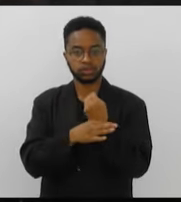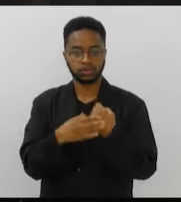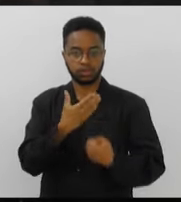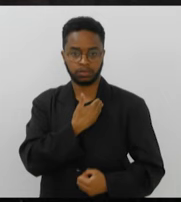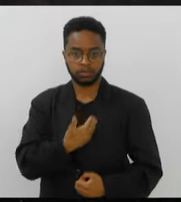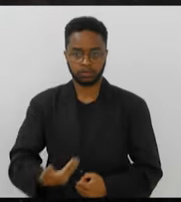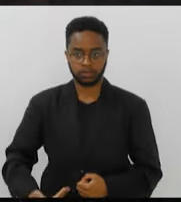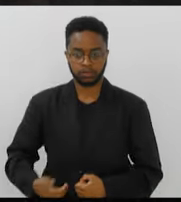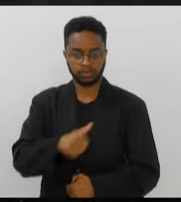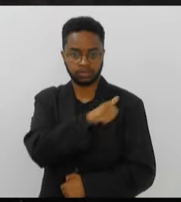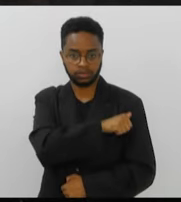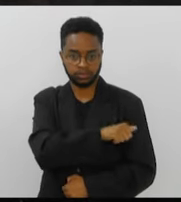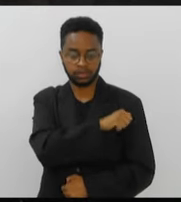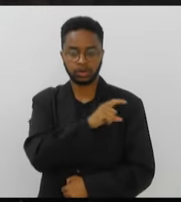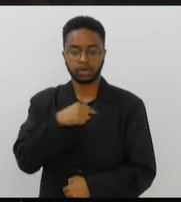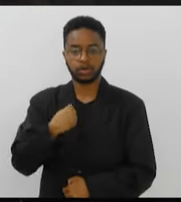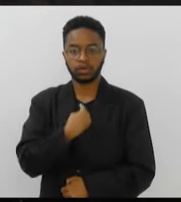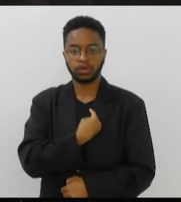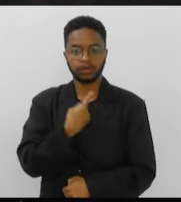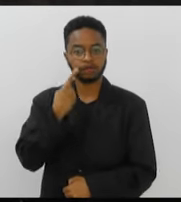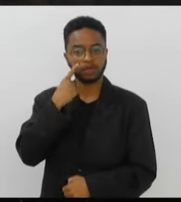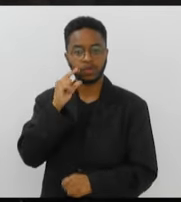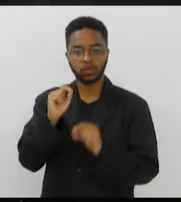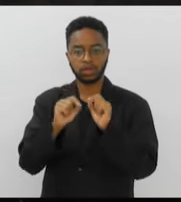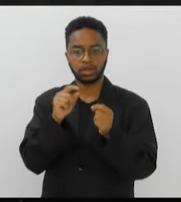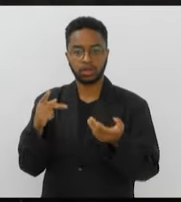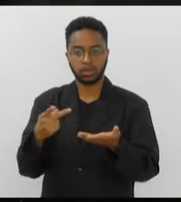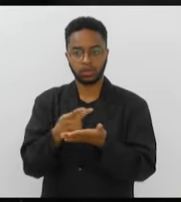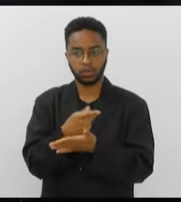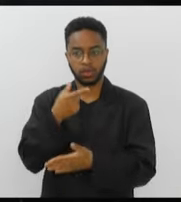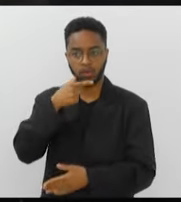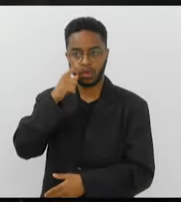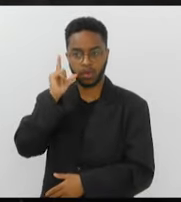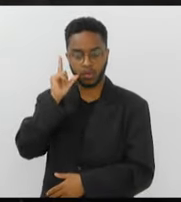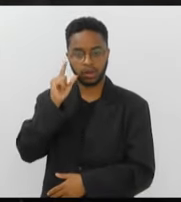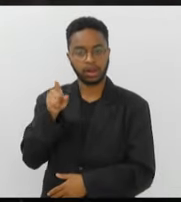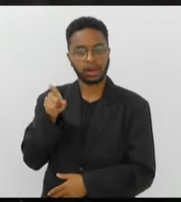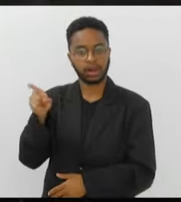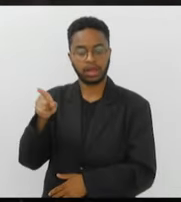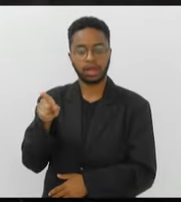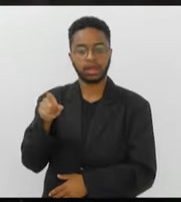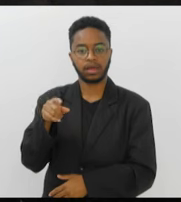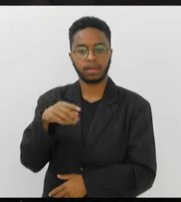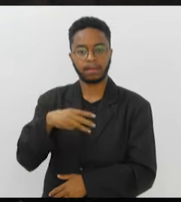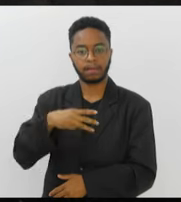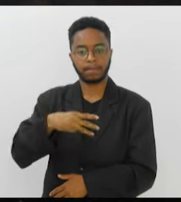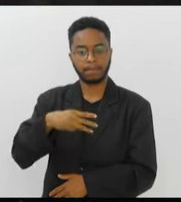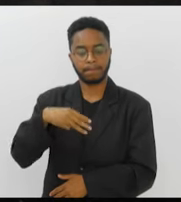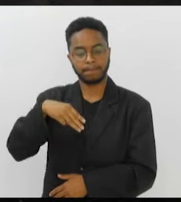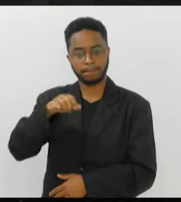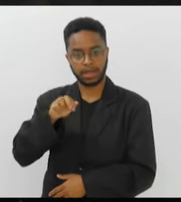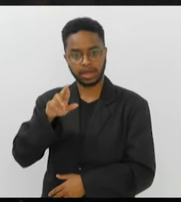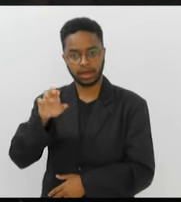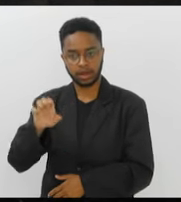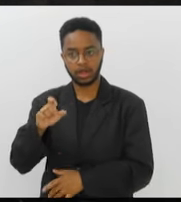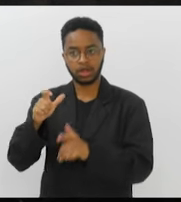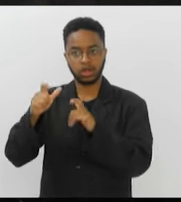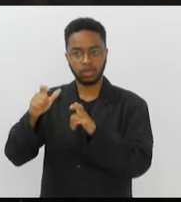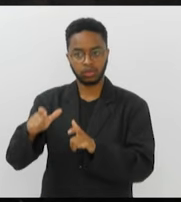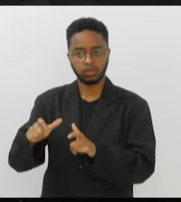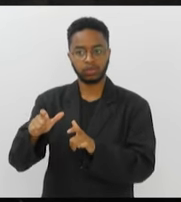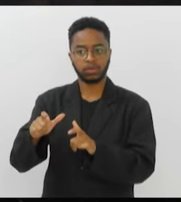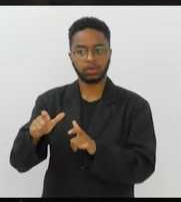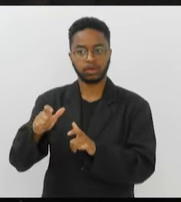né? Todos acompanharam os fatos que aconteceram ontem na comunidade da Maré, local muito hostil, dominado,